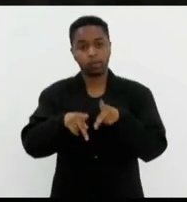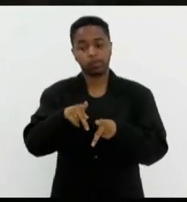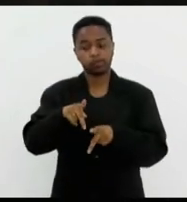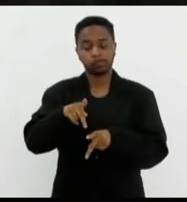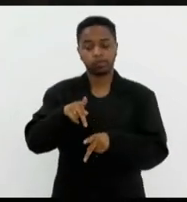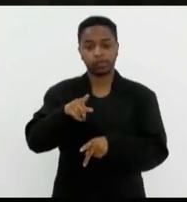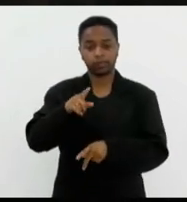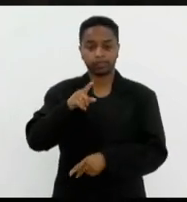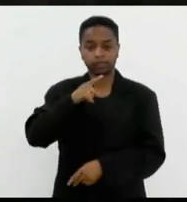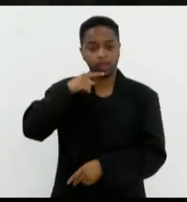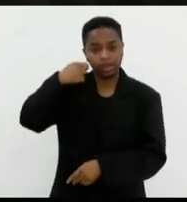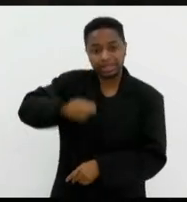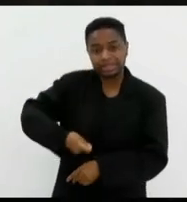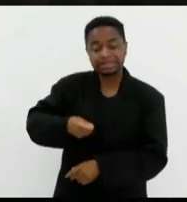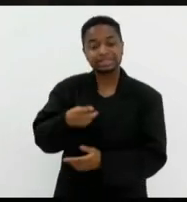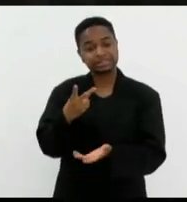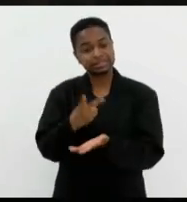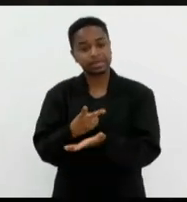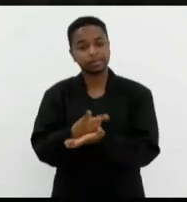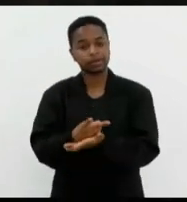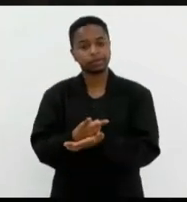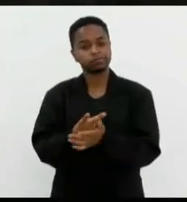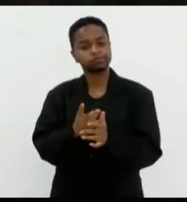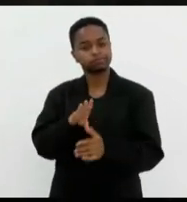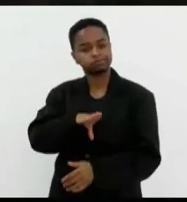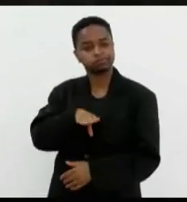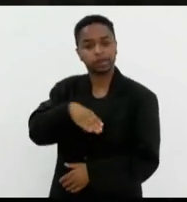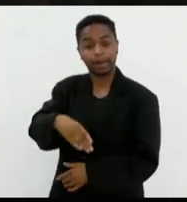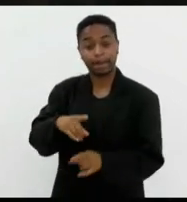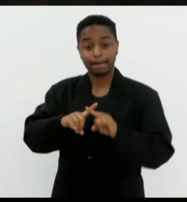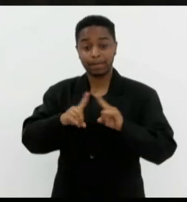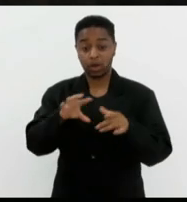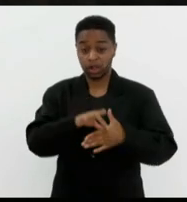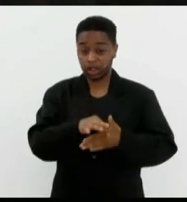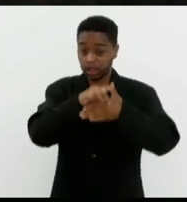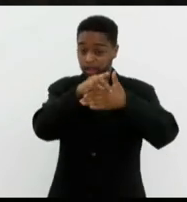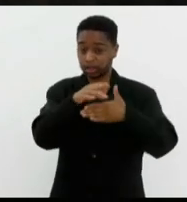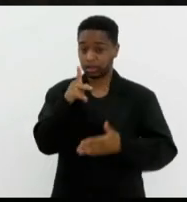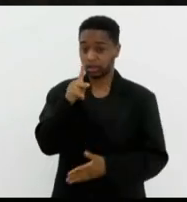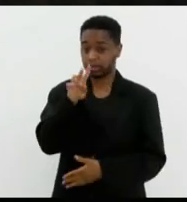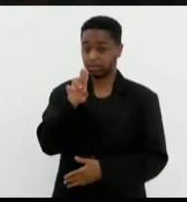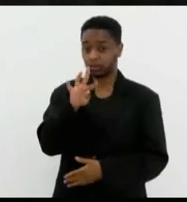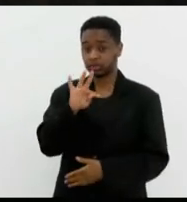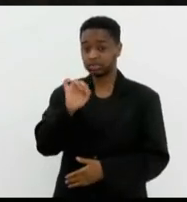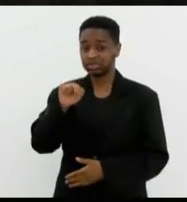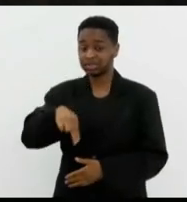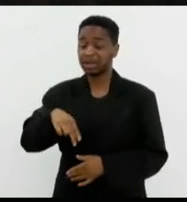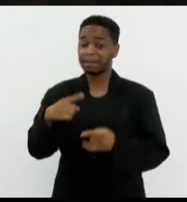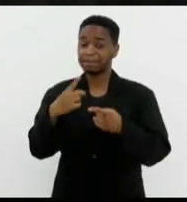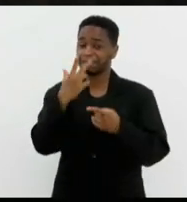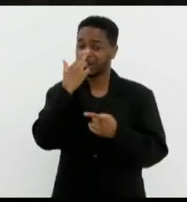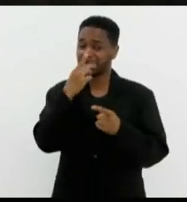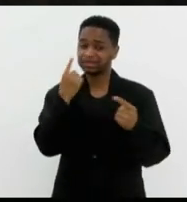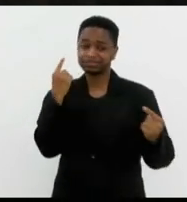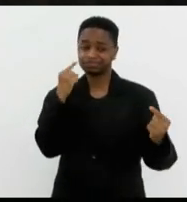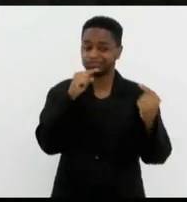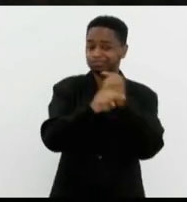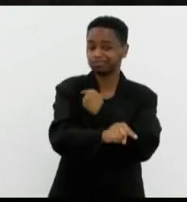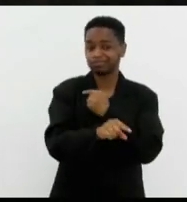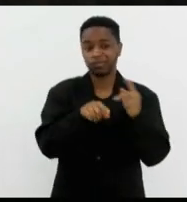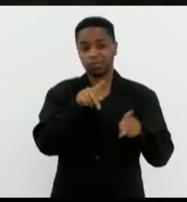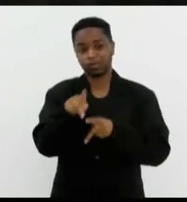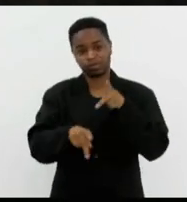heróico. Mas o Putin, o seu líder, caminha na contramão da história do próprio povo